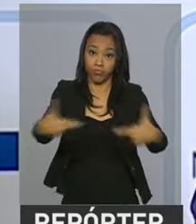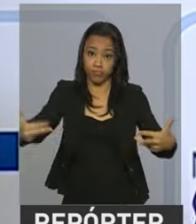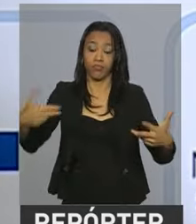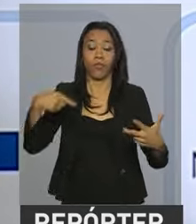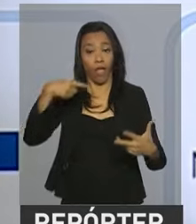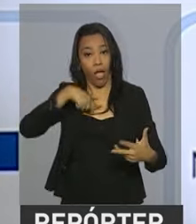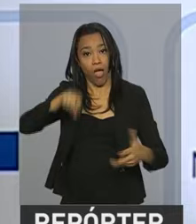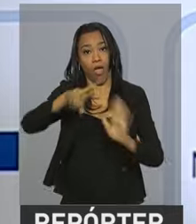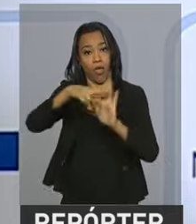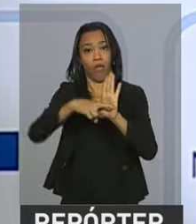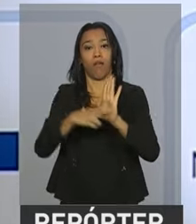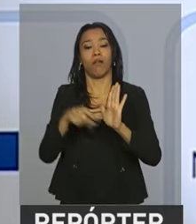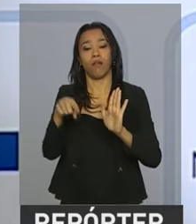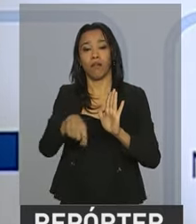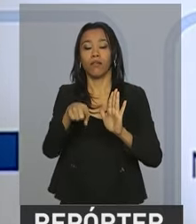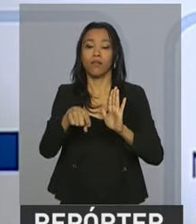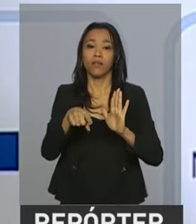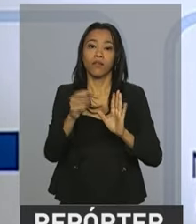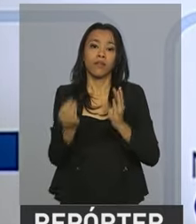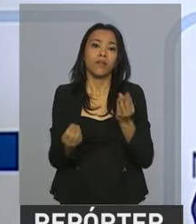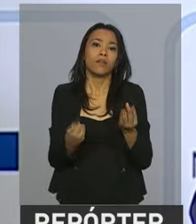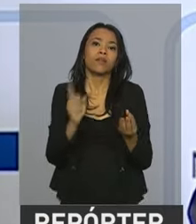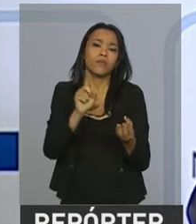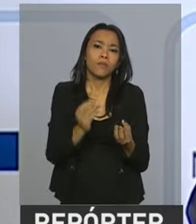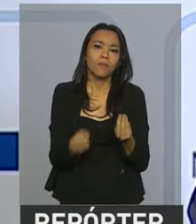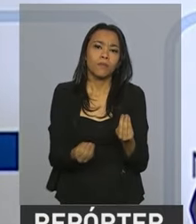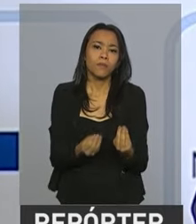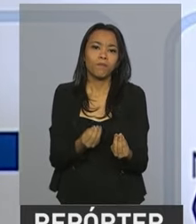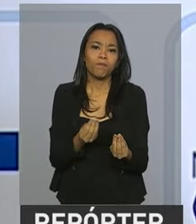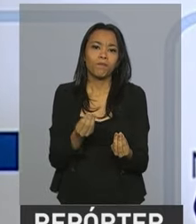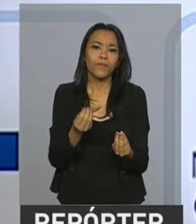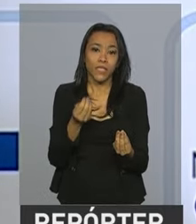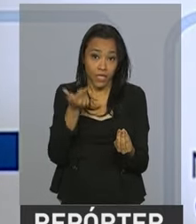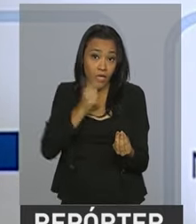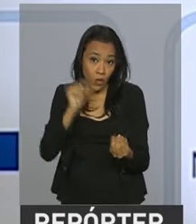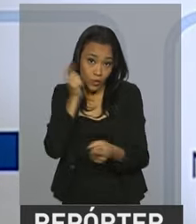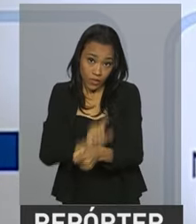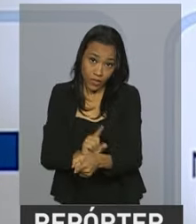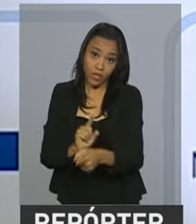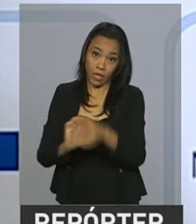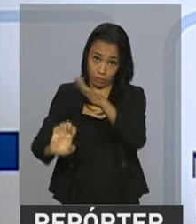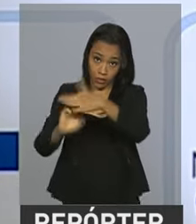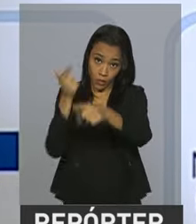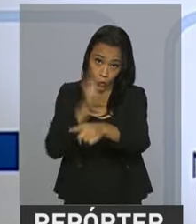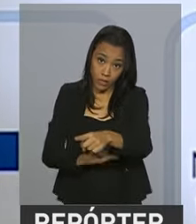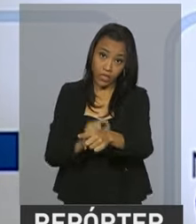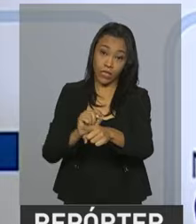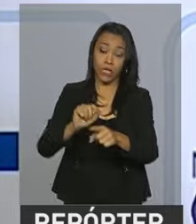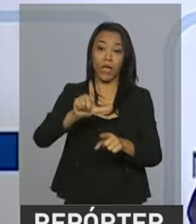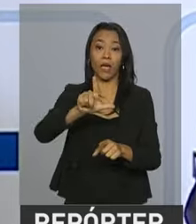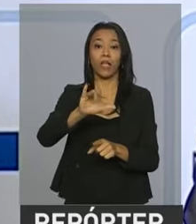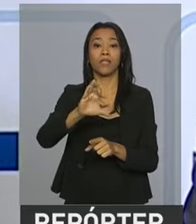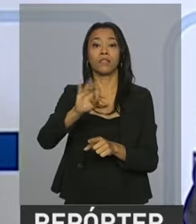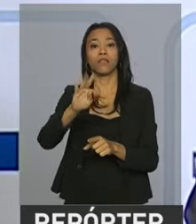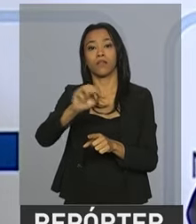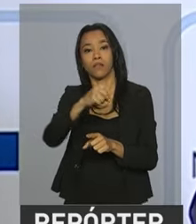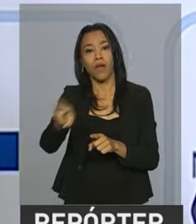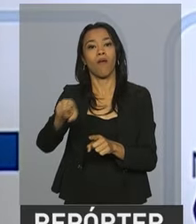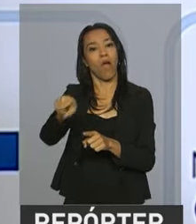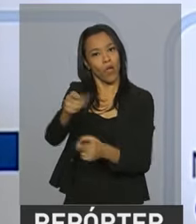condições para o fornecimento através do do vencedor da licitação Mas vamos também precisar